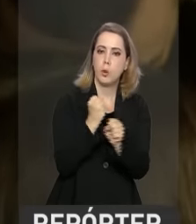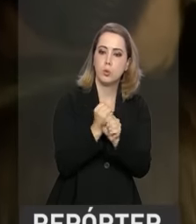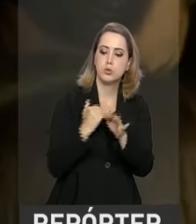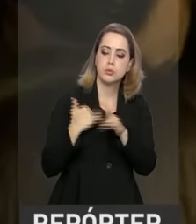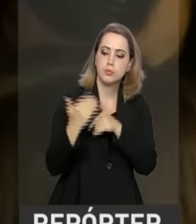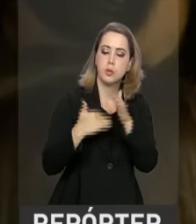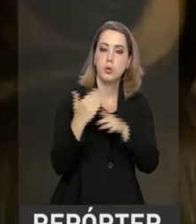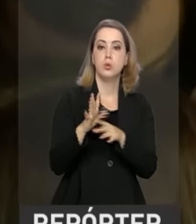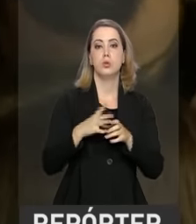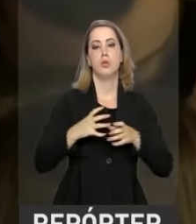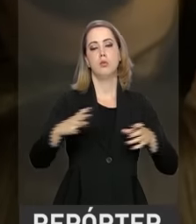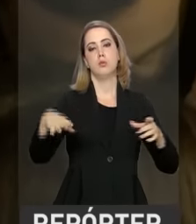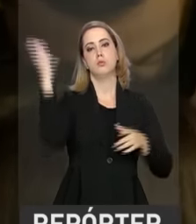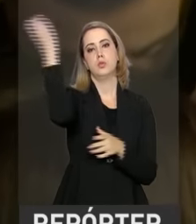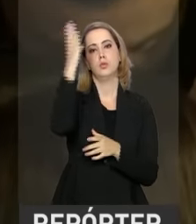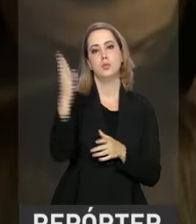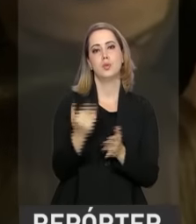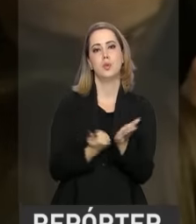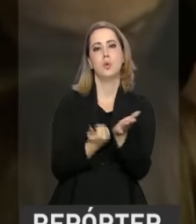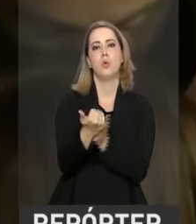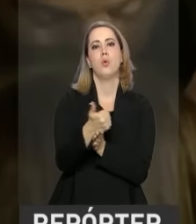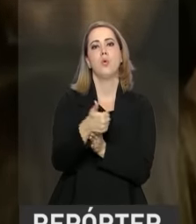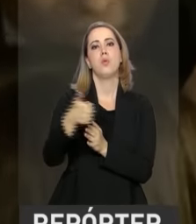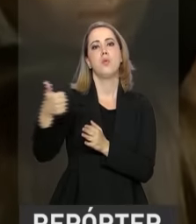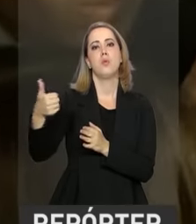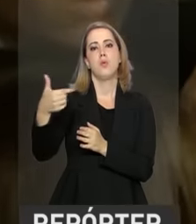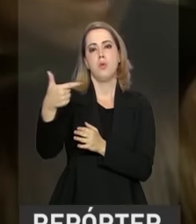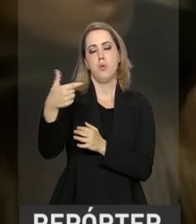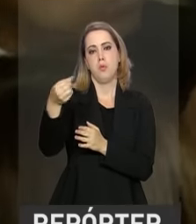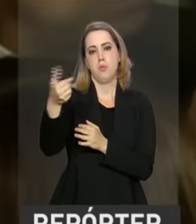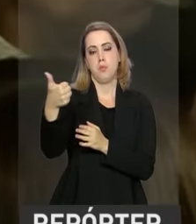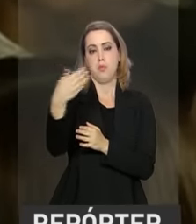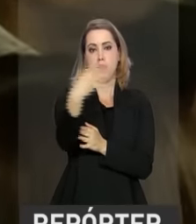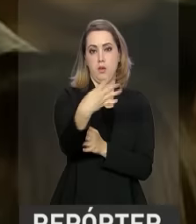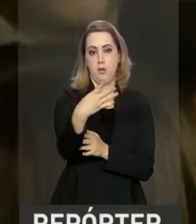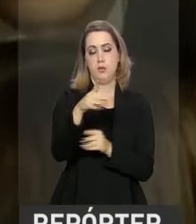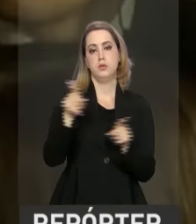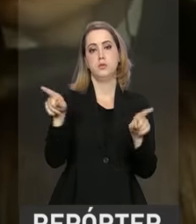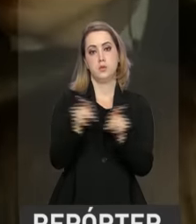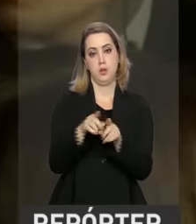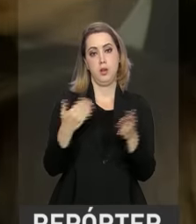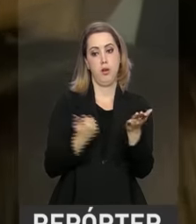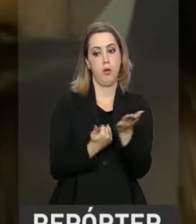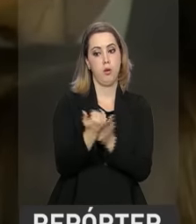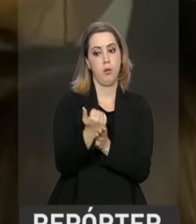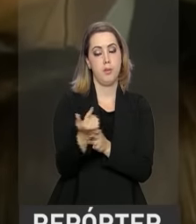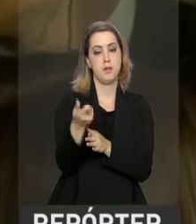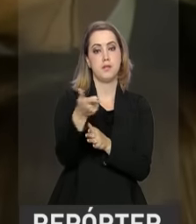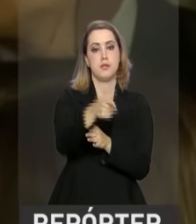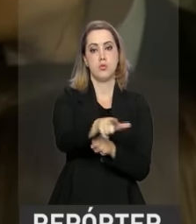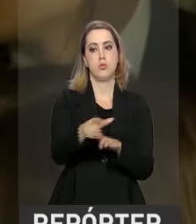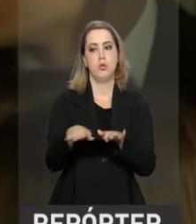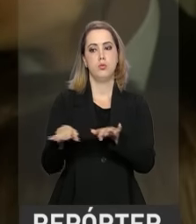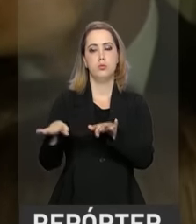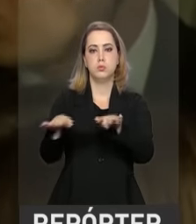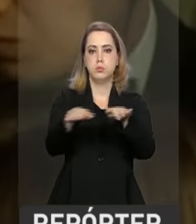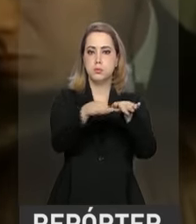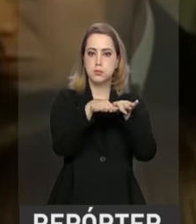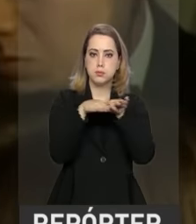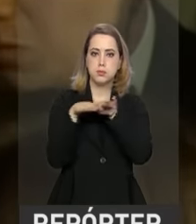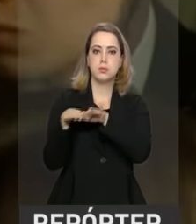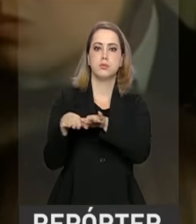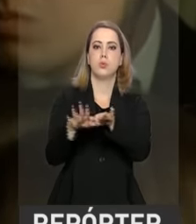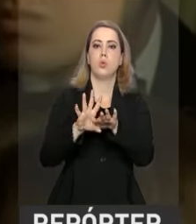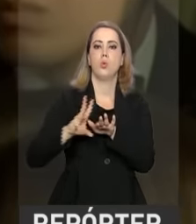da história do Brasil, começou no final de 14, né, e agora está começando a estabilizar finalmente, com todas